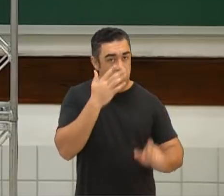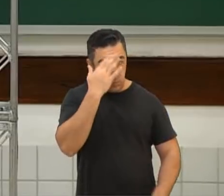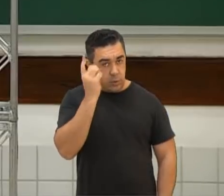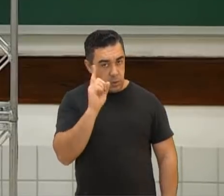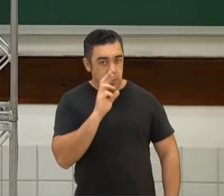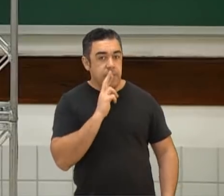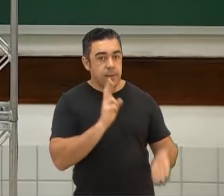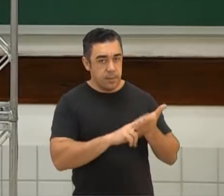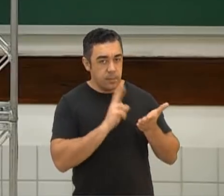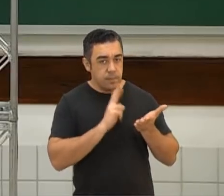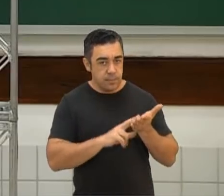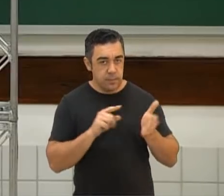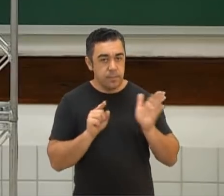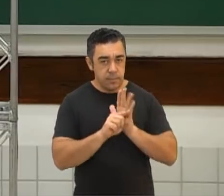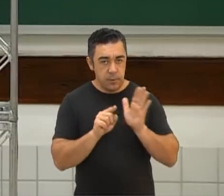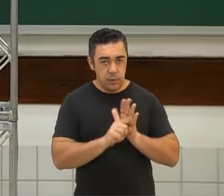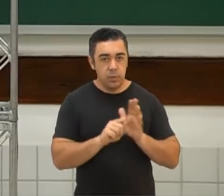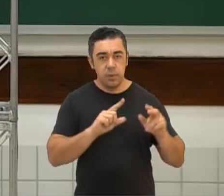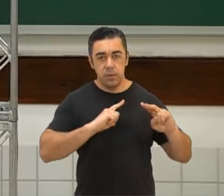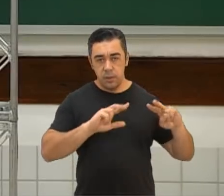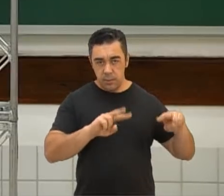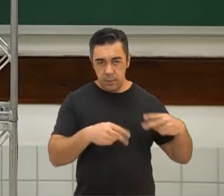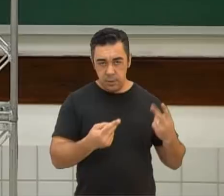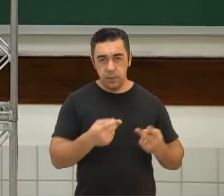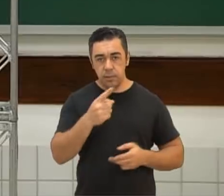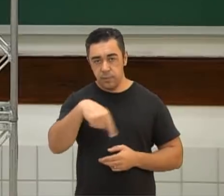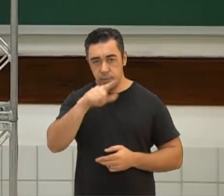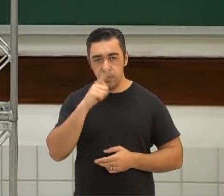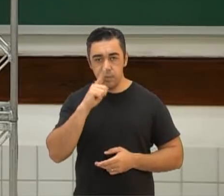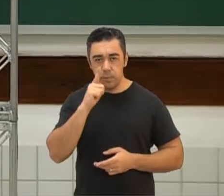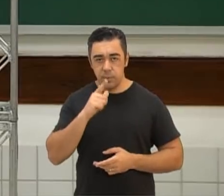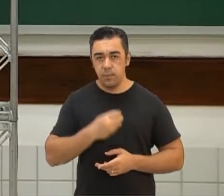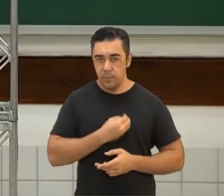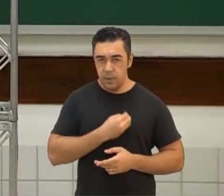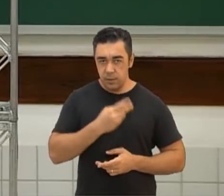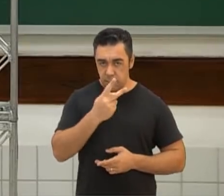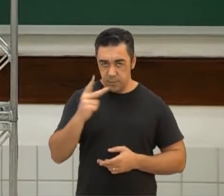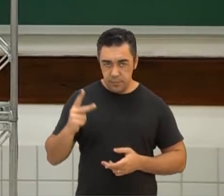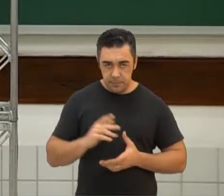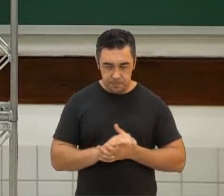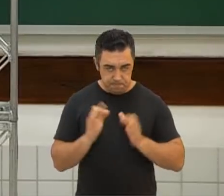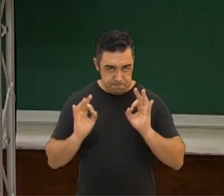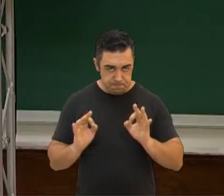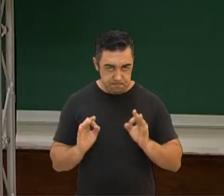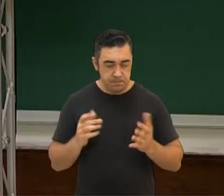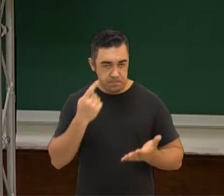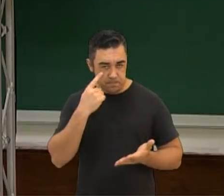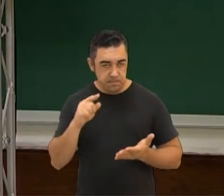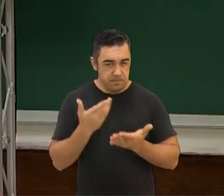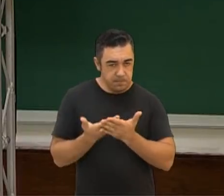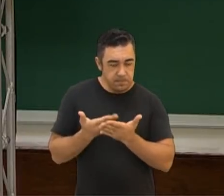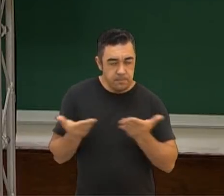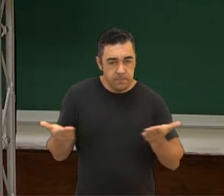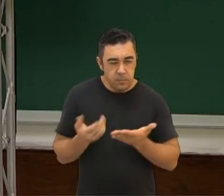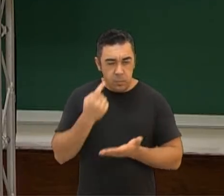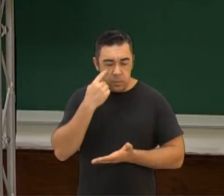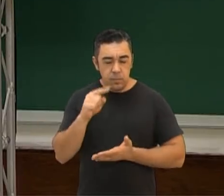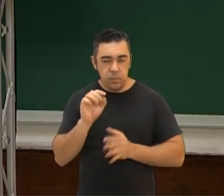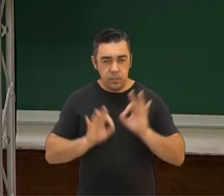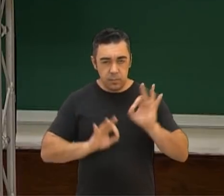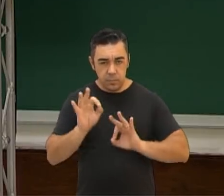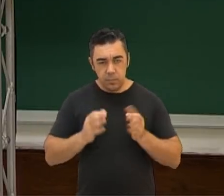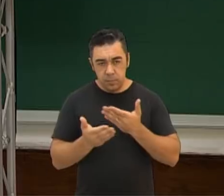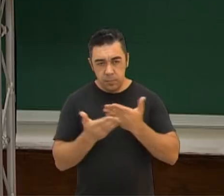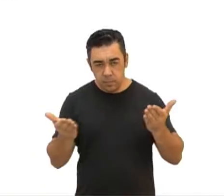o formulário de questões e clicar lá no link para validar a presença de vocês, certo? Vamos para a nossa aulinha de hoje, vamos ver o que preparamos